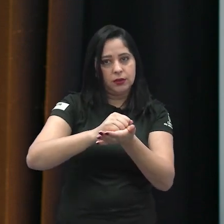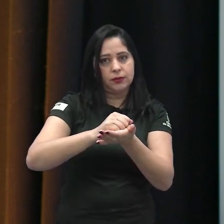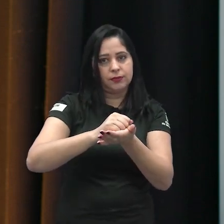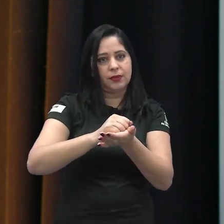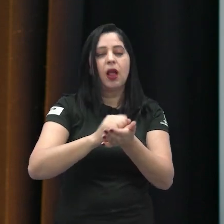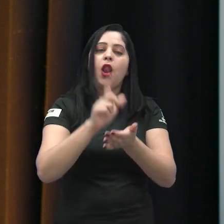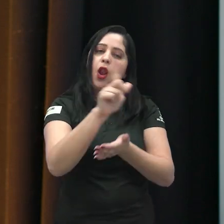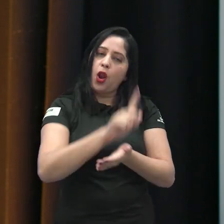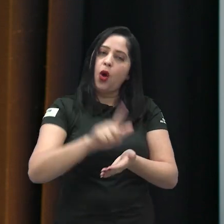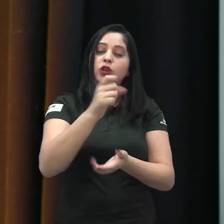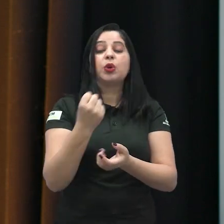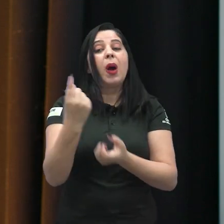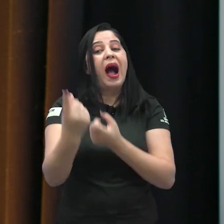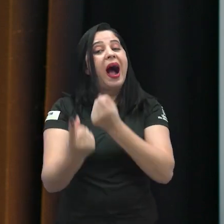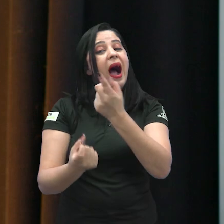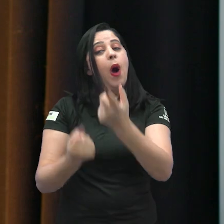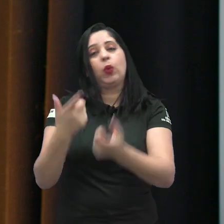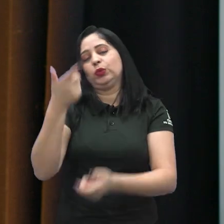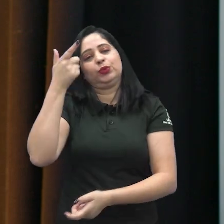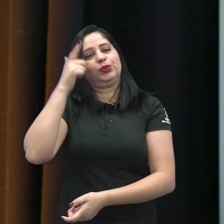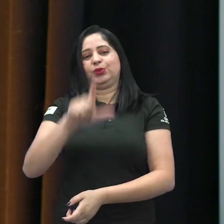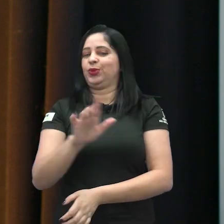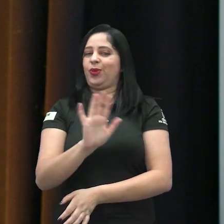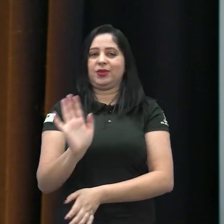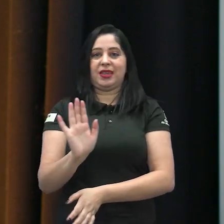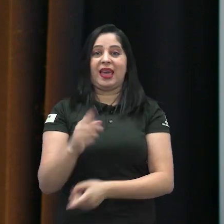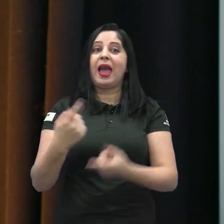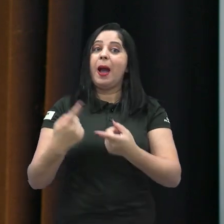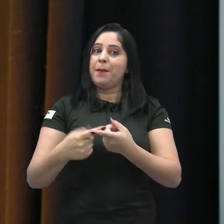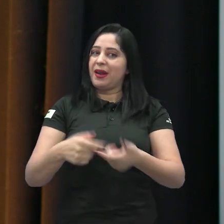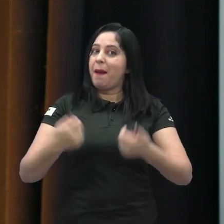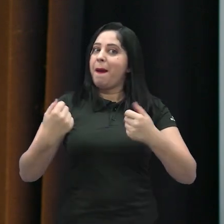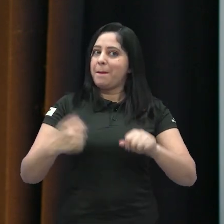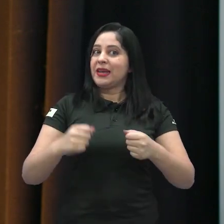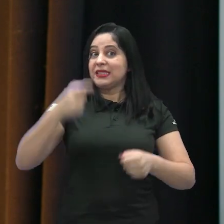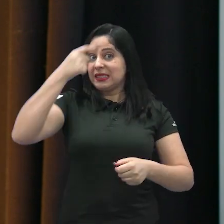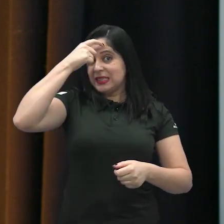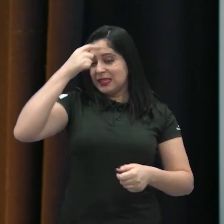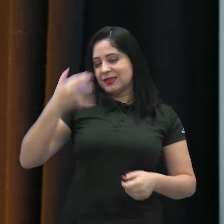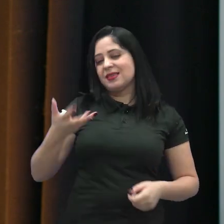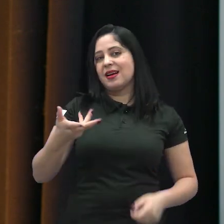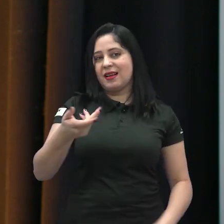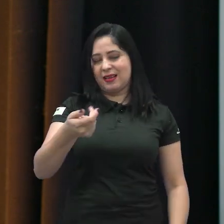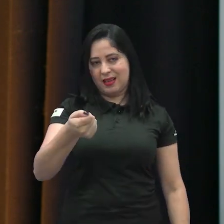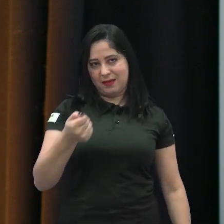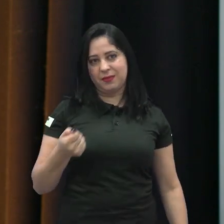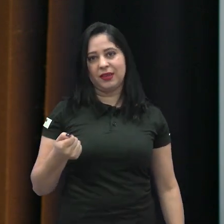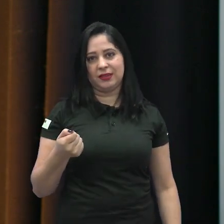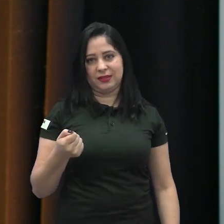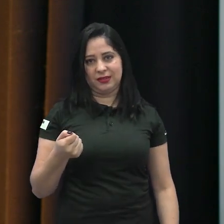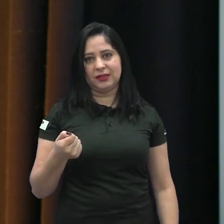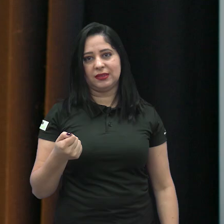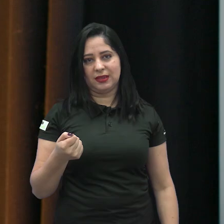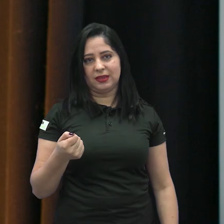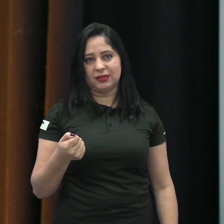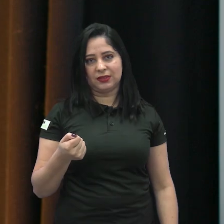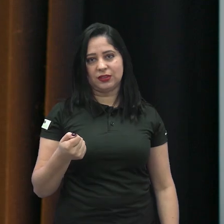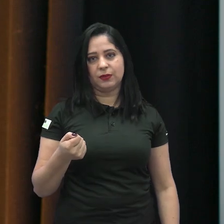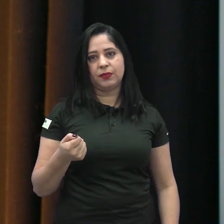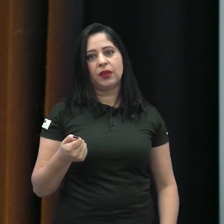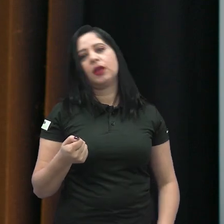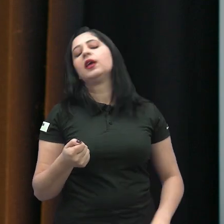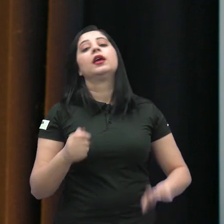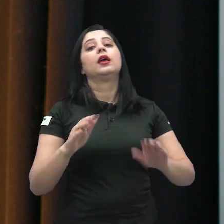nem todos conseguem participar, porque precisa ter um talento esportivo para entrar nas equipes de competição